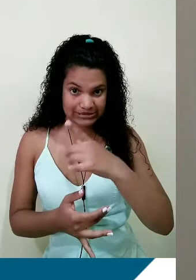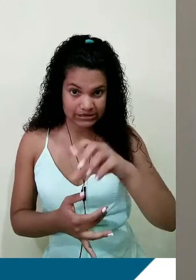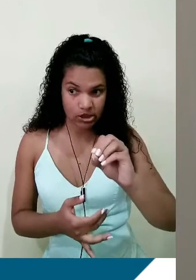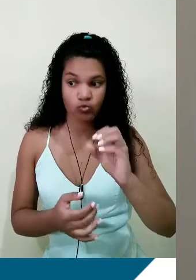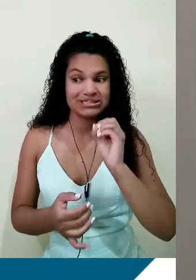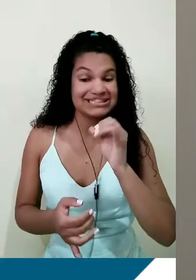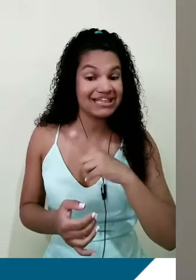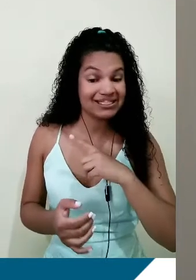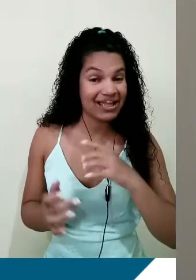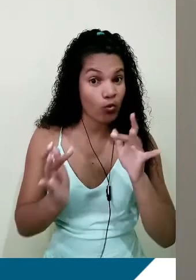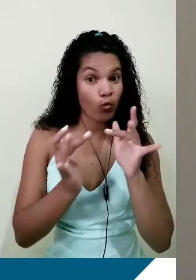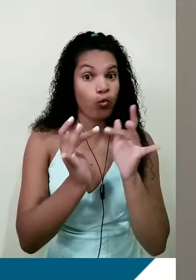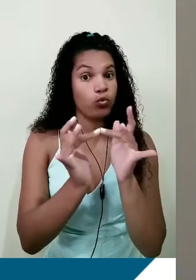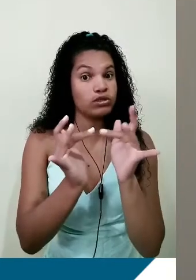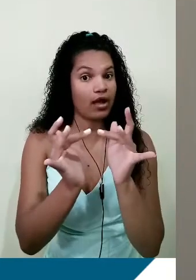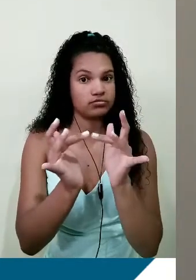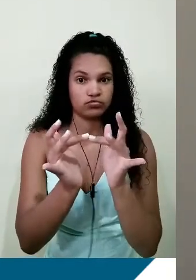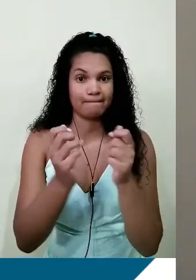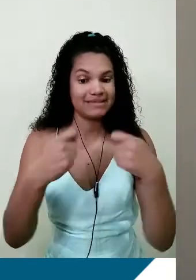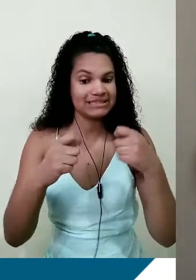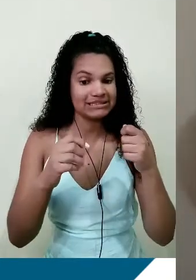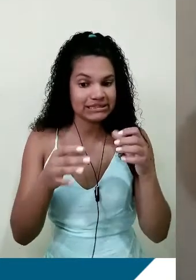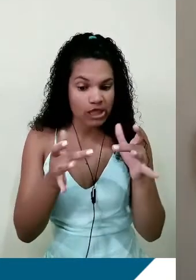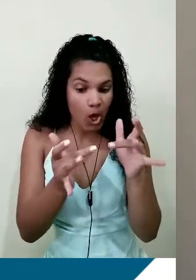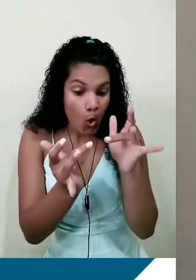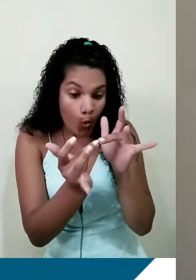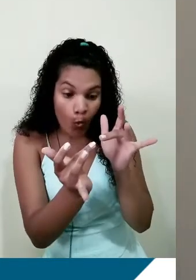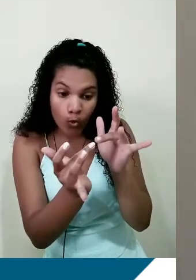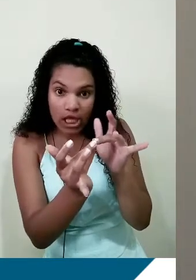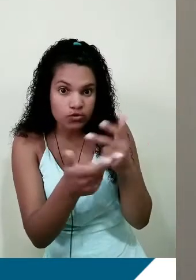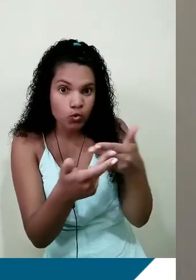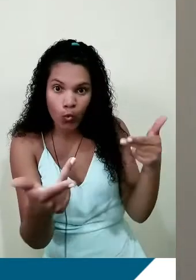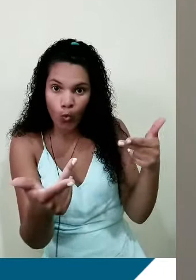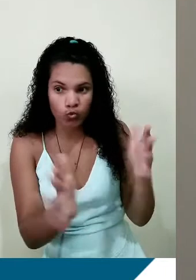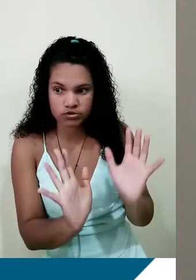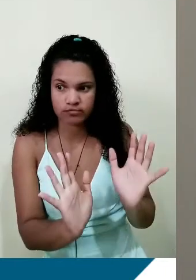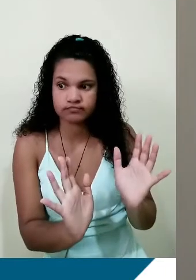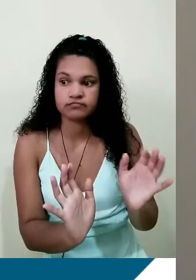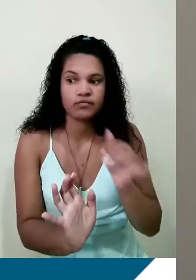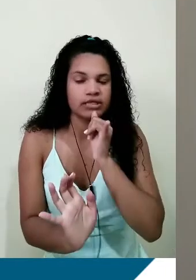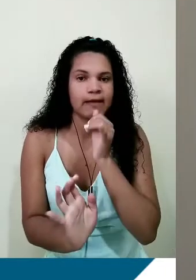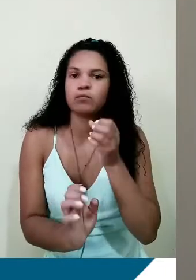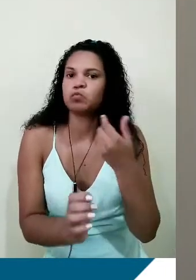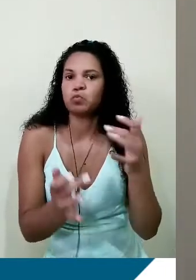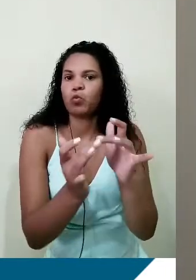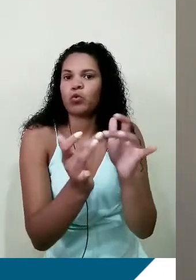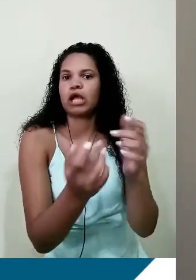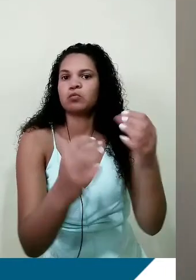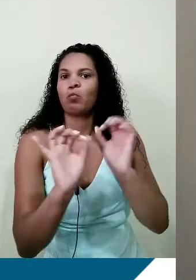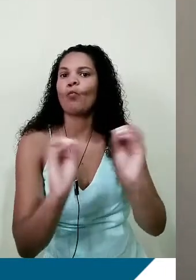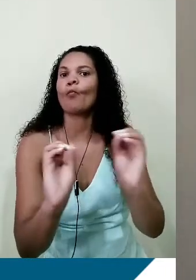contato entre os corpos. Então, se não houver contato, não